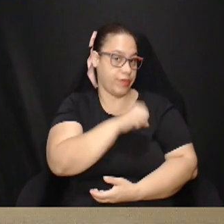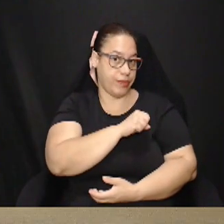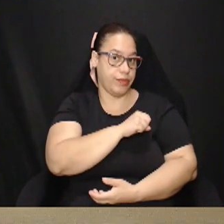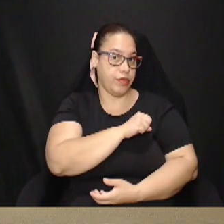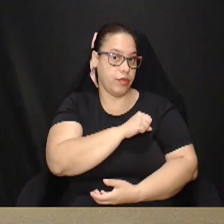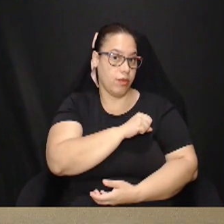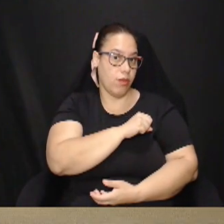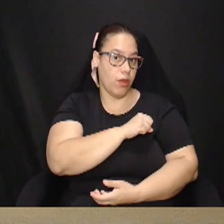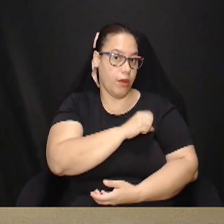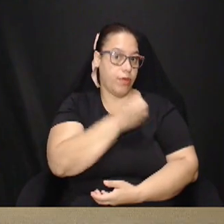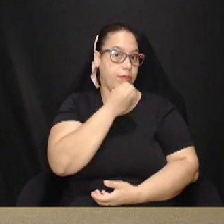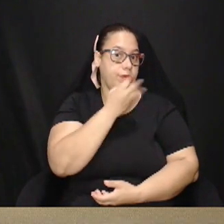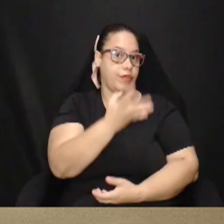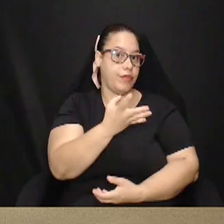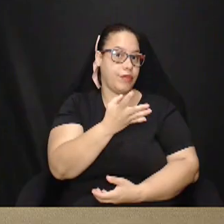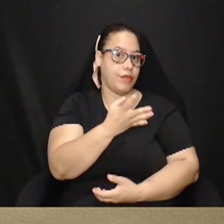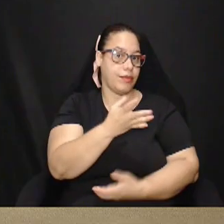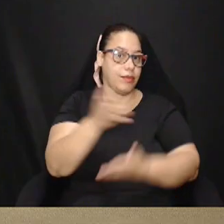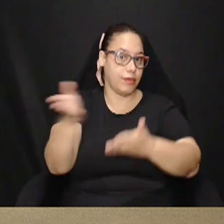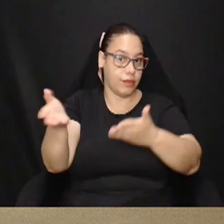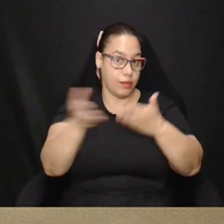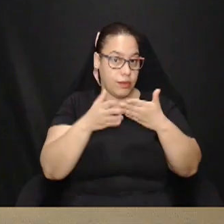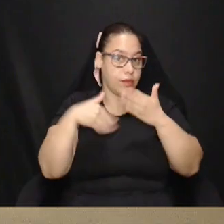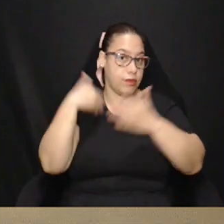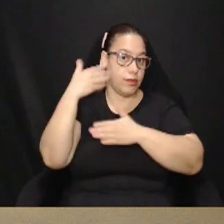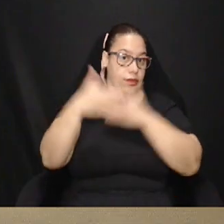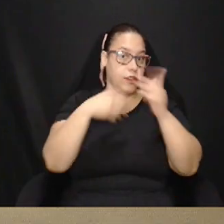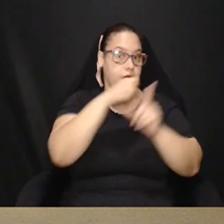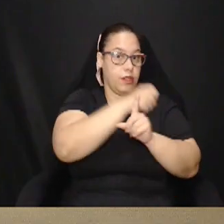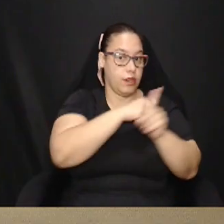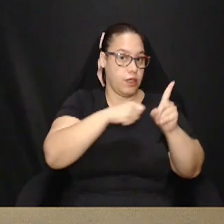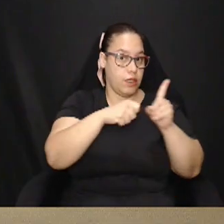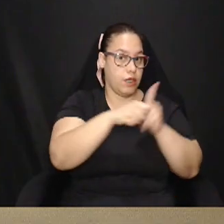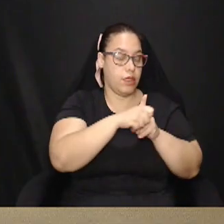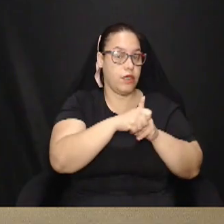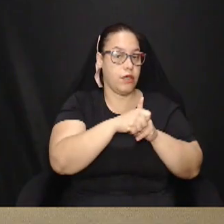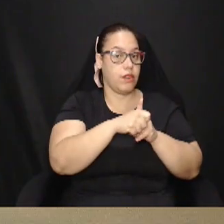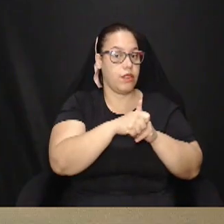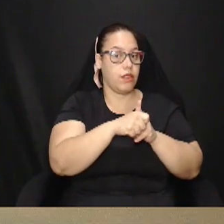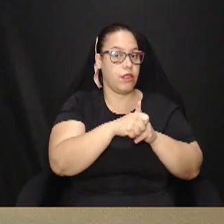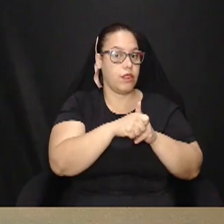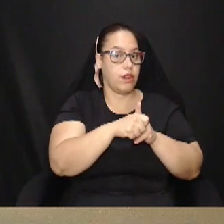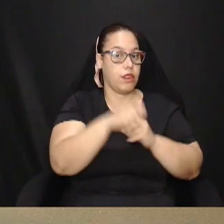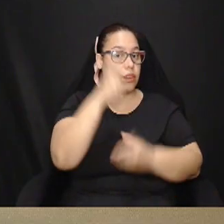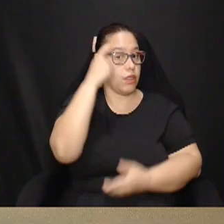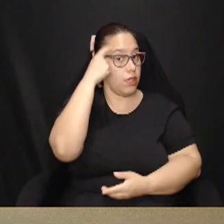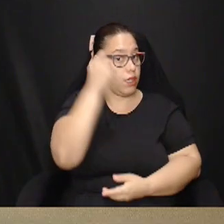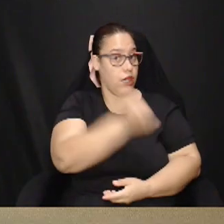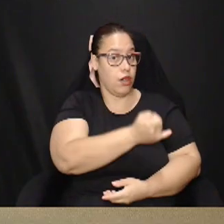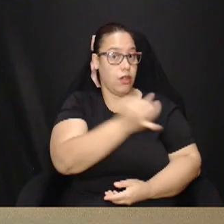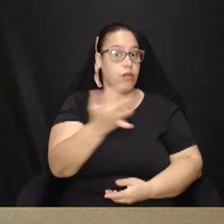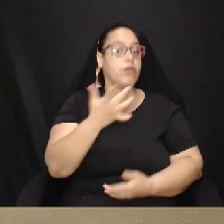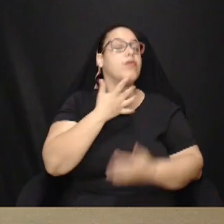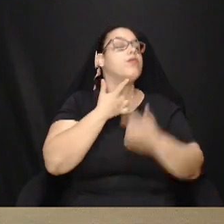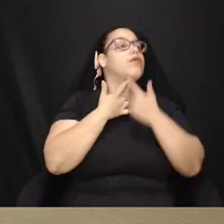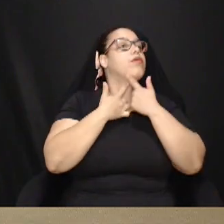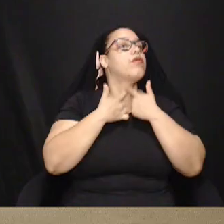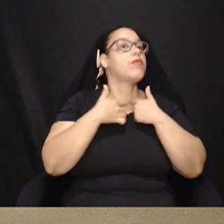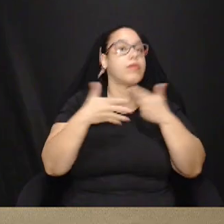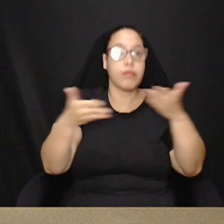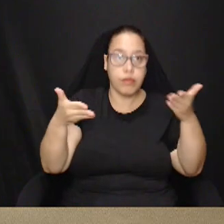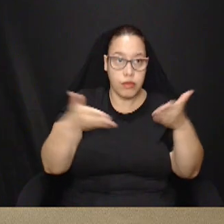bom, eu vou trazer esse recorte sociológico, antropológico e tal, para a gente pensar quais são os desejos que agora